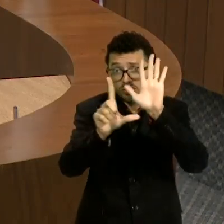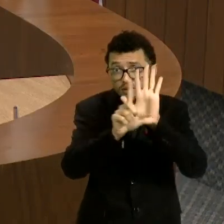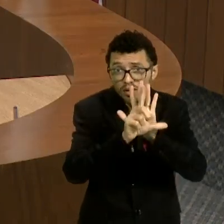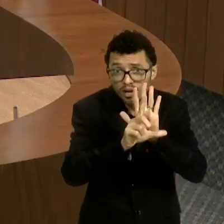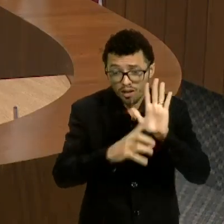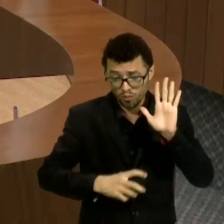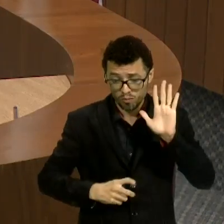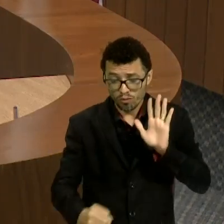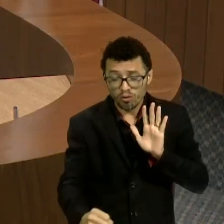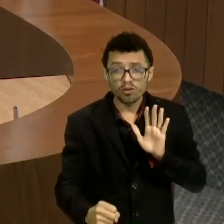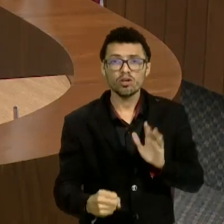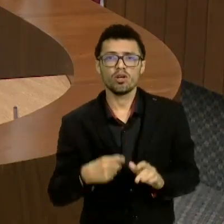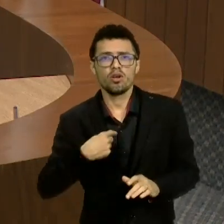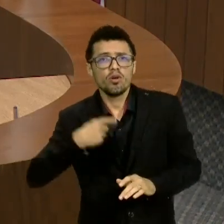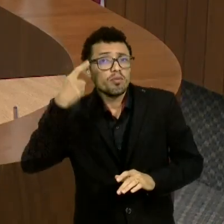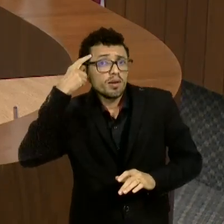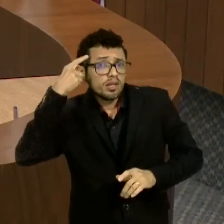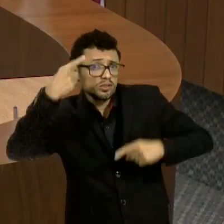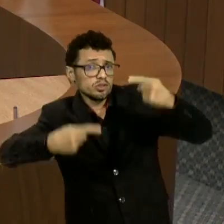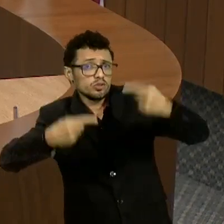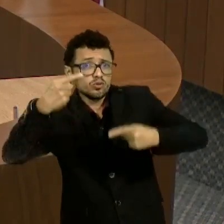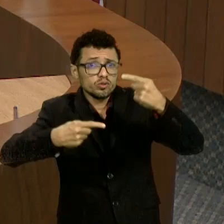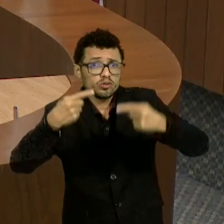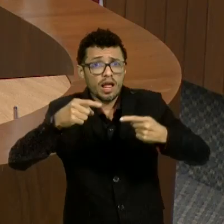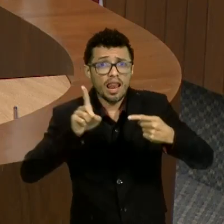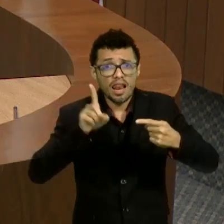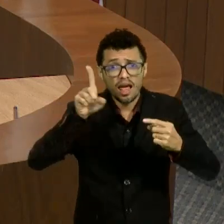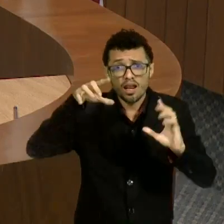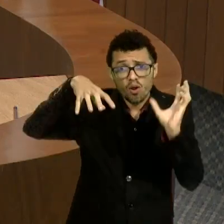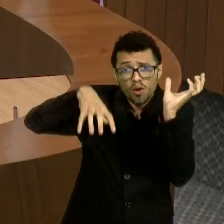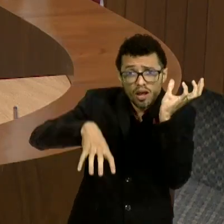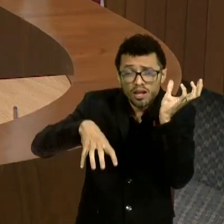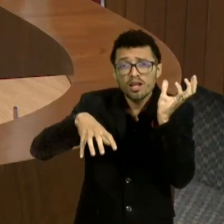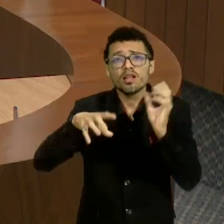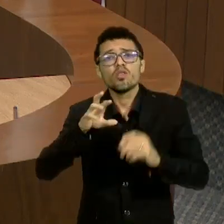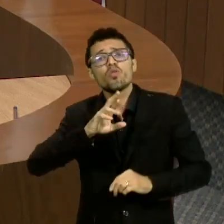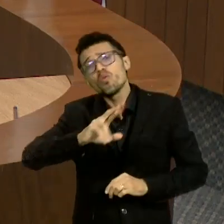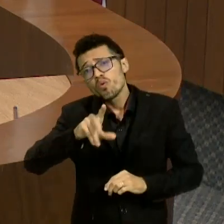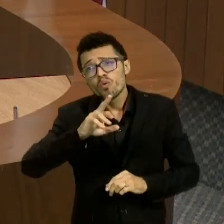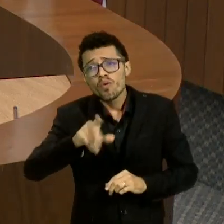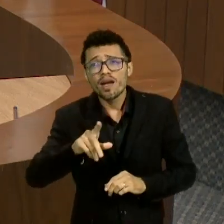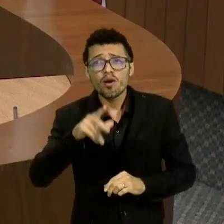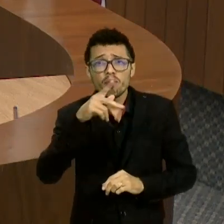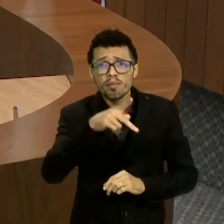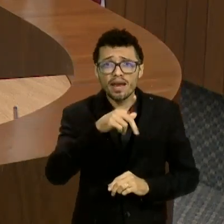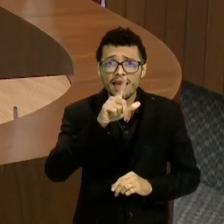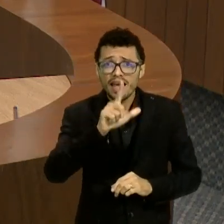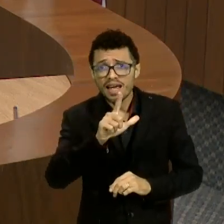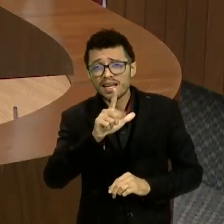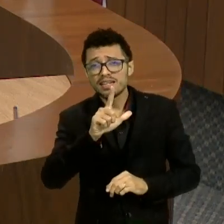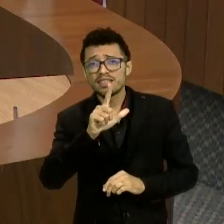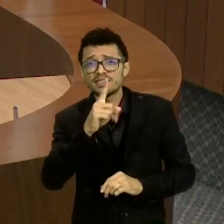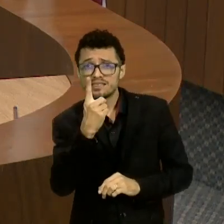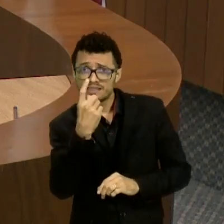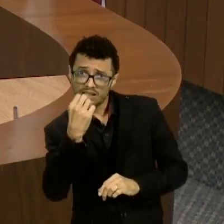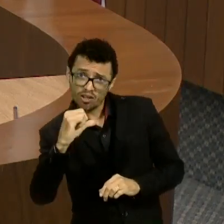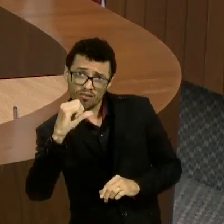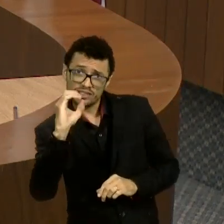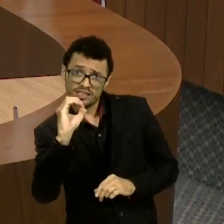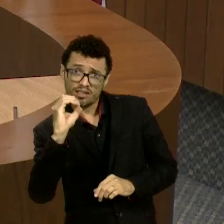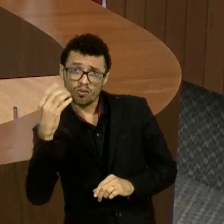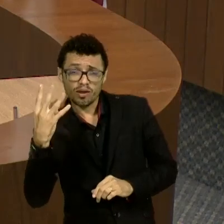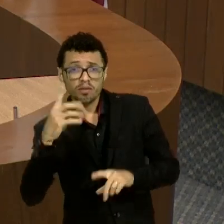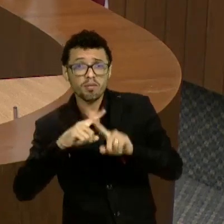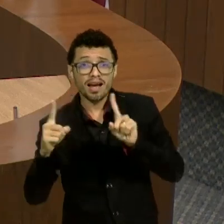o que deveria estar em discussão no Congresso Nacional não é o PL 1904 mas sim o PL